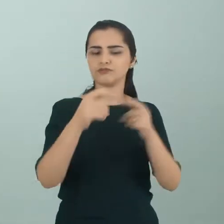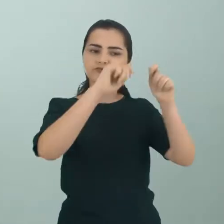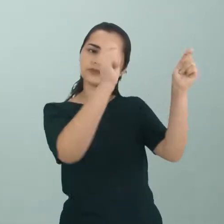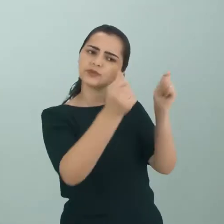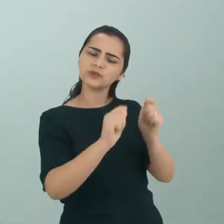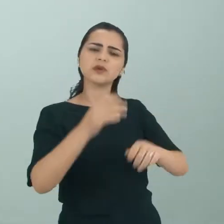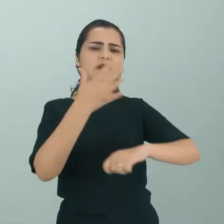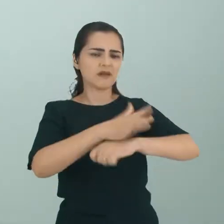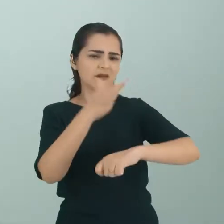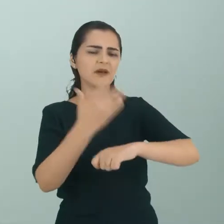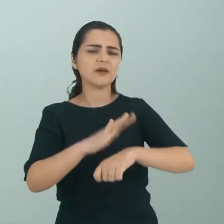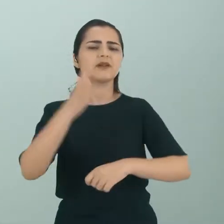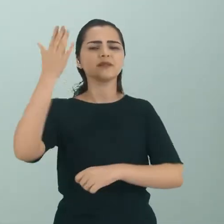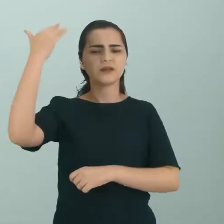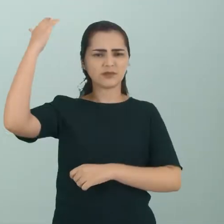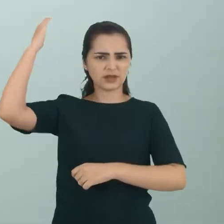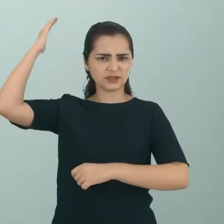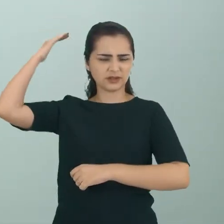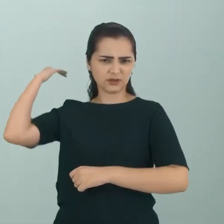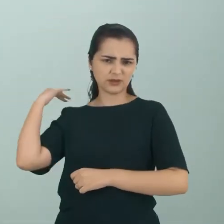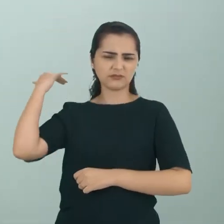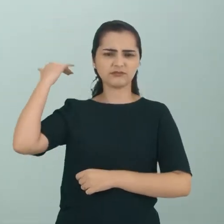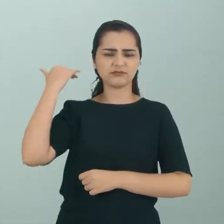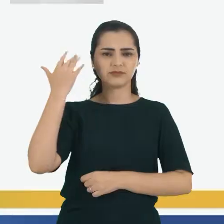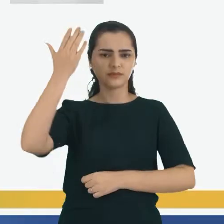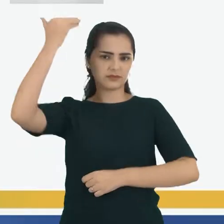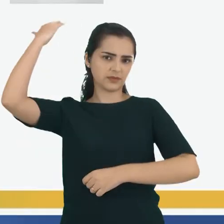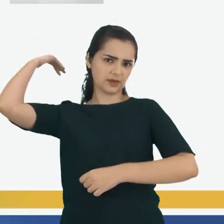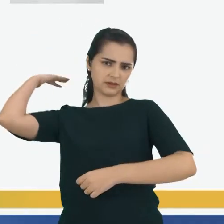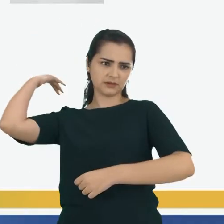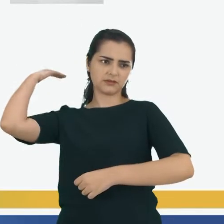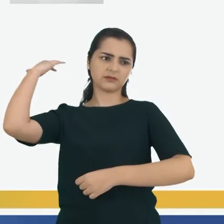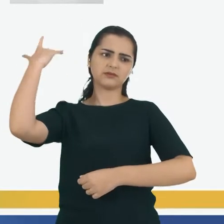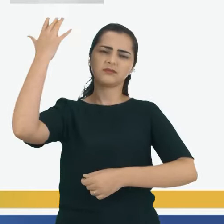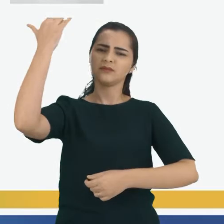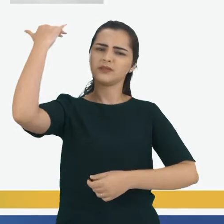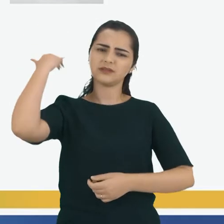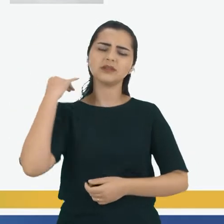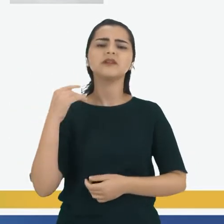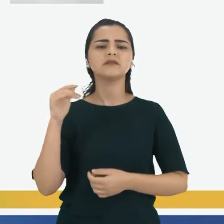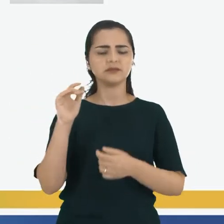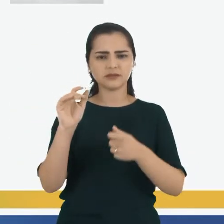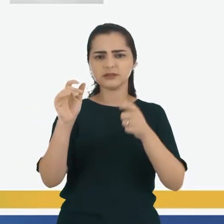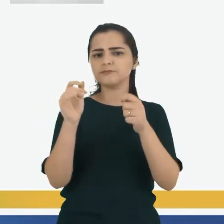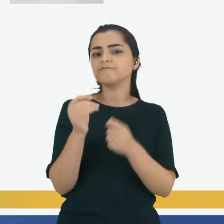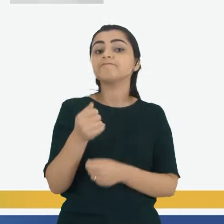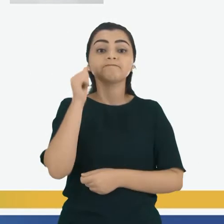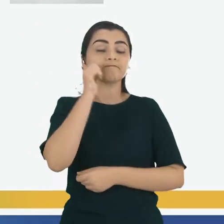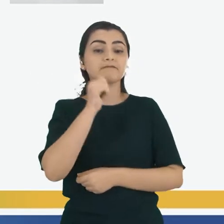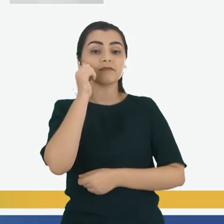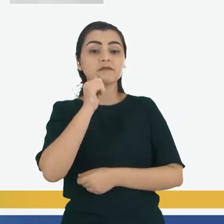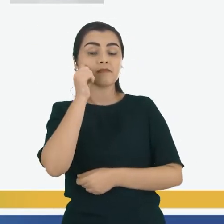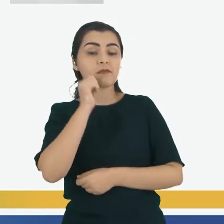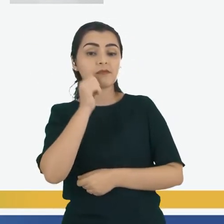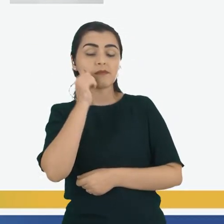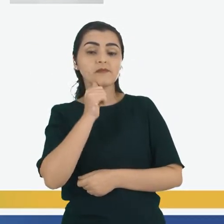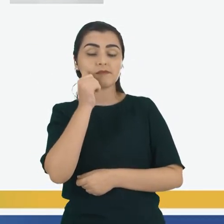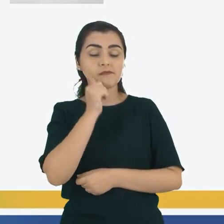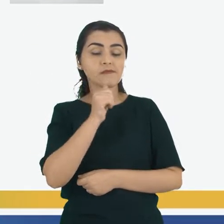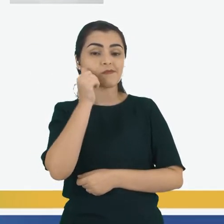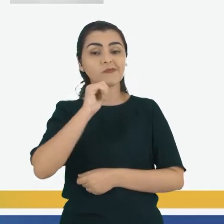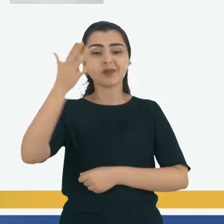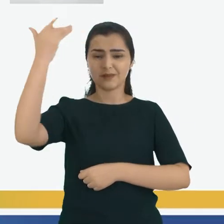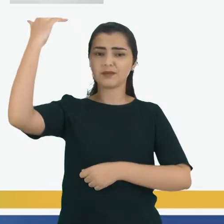vem desde a pré-história. Nós temos aqui, gente, a escultura feminina da pré-história